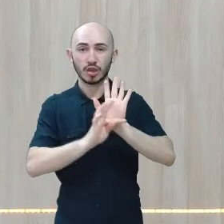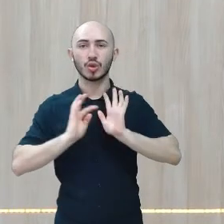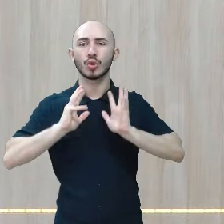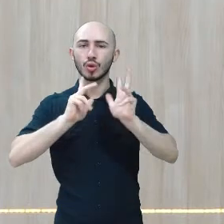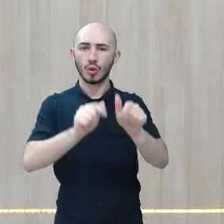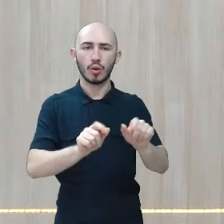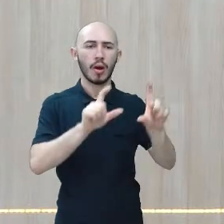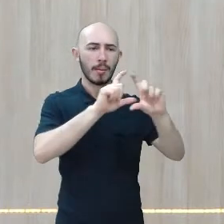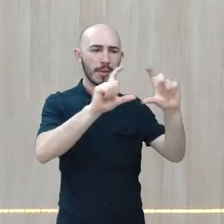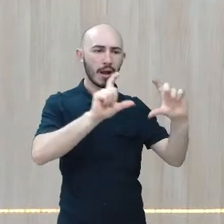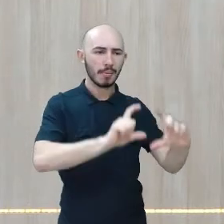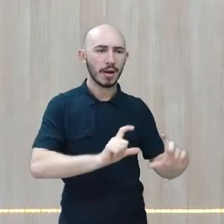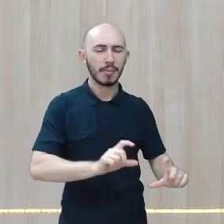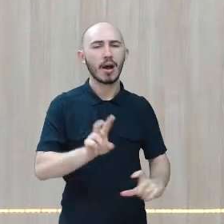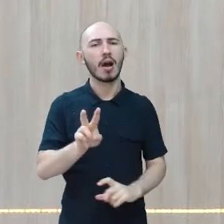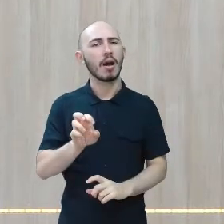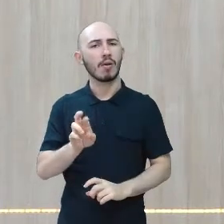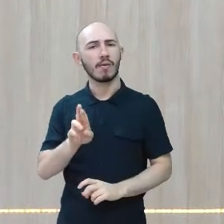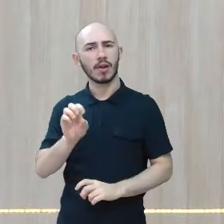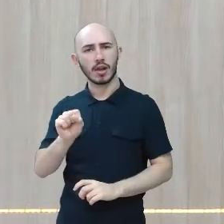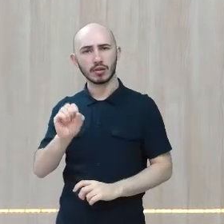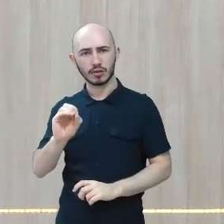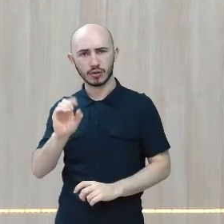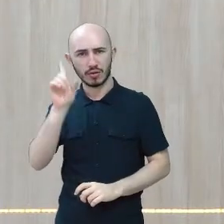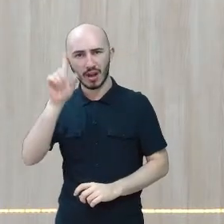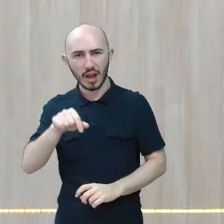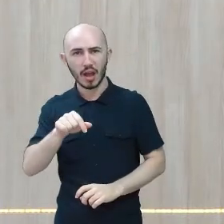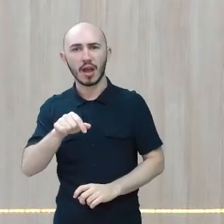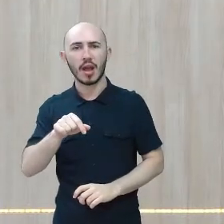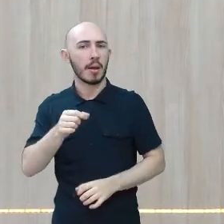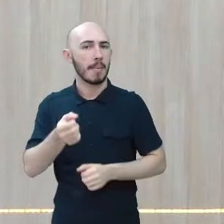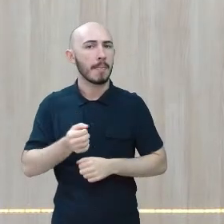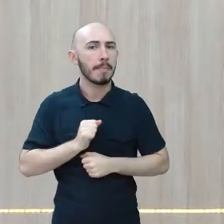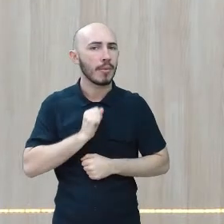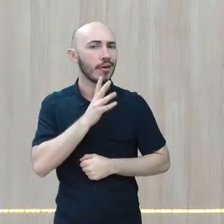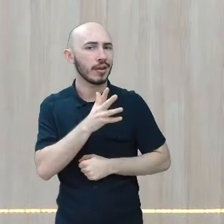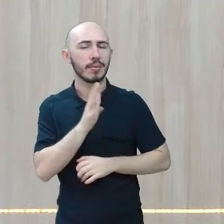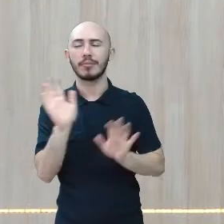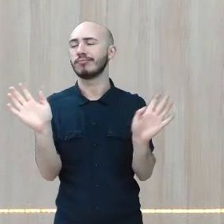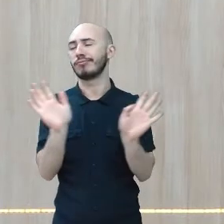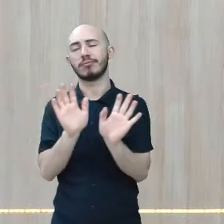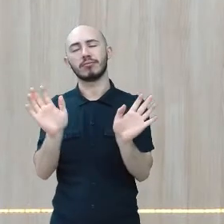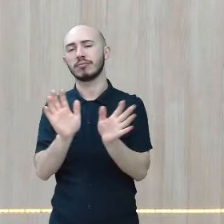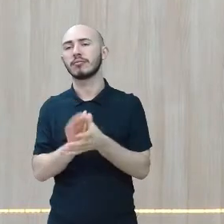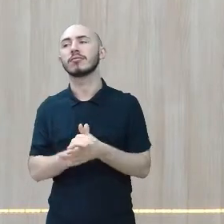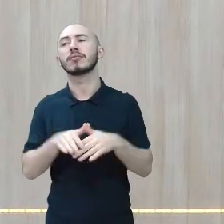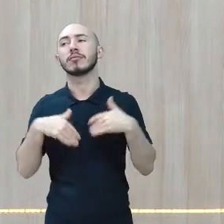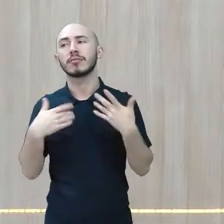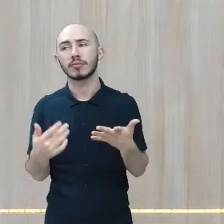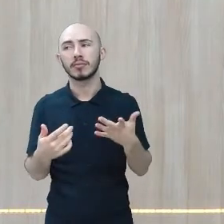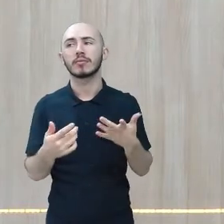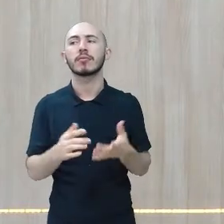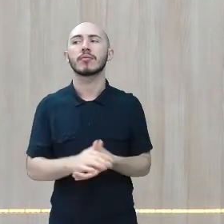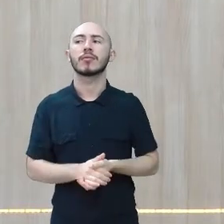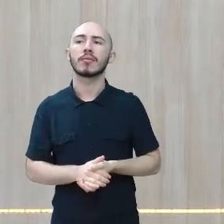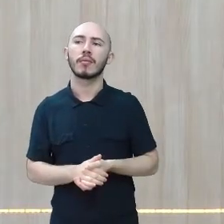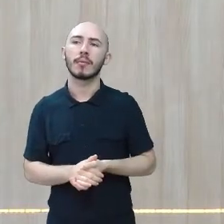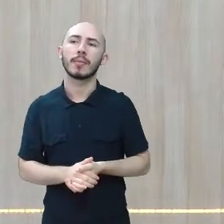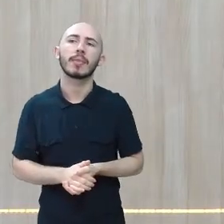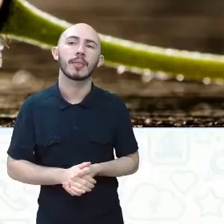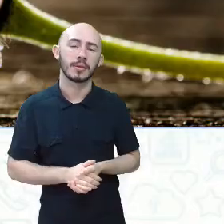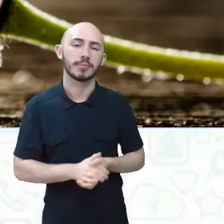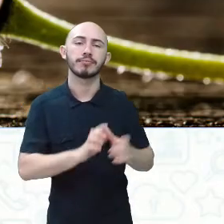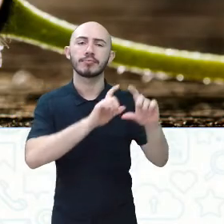em verso é um poema. Então, o verso precisamos conhecer, não é?